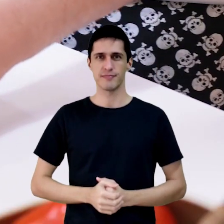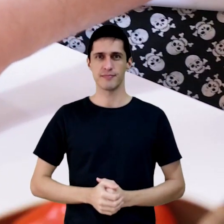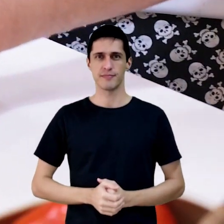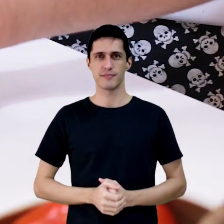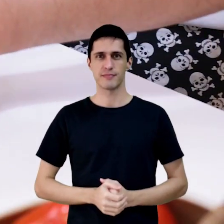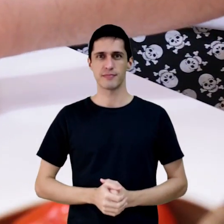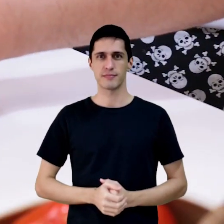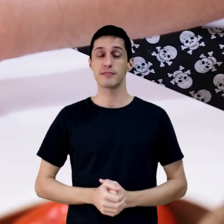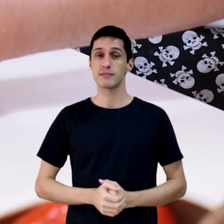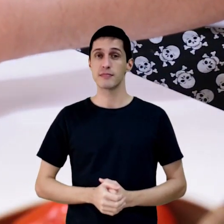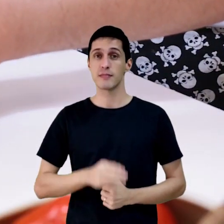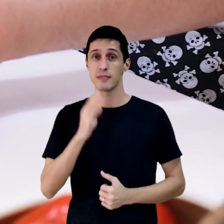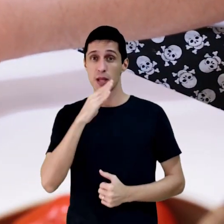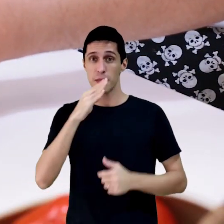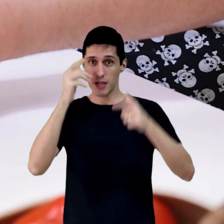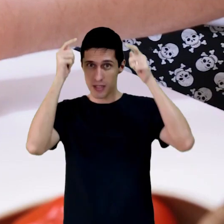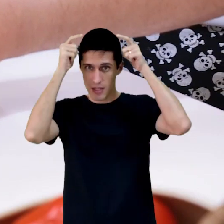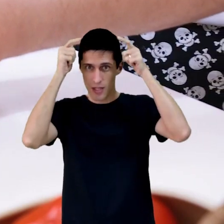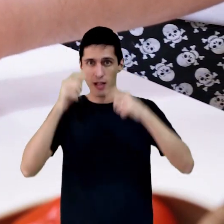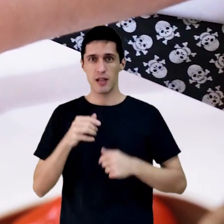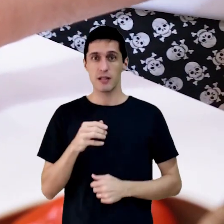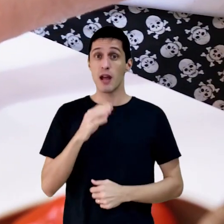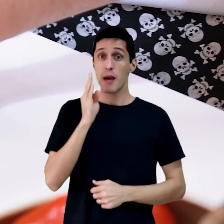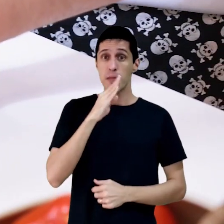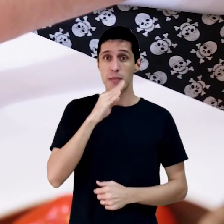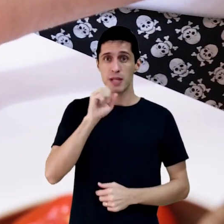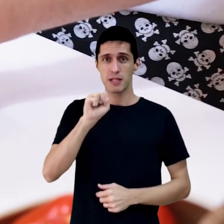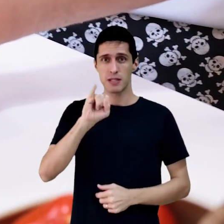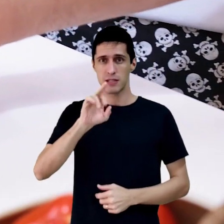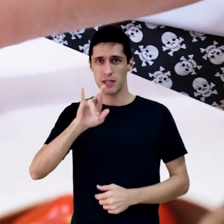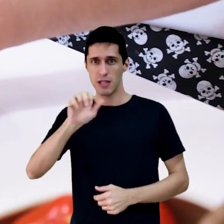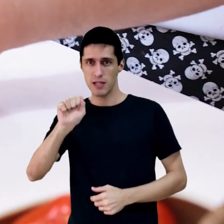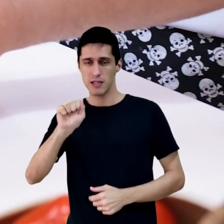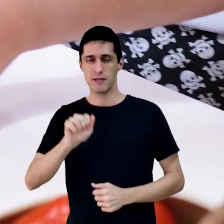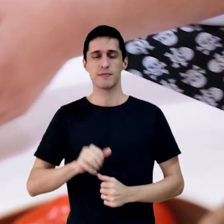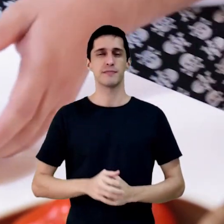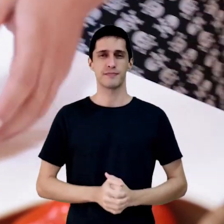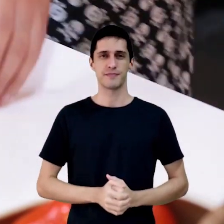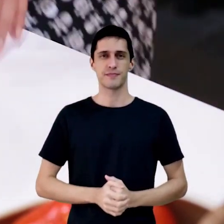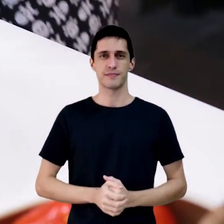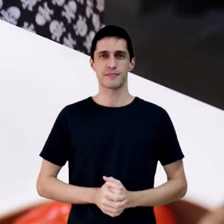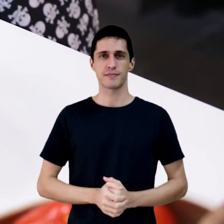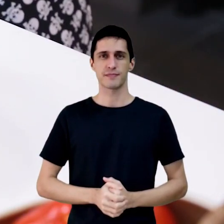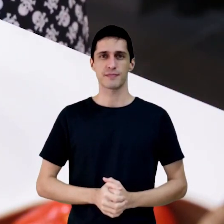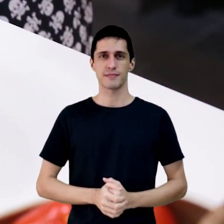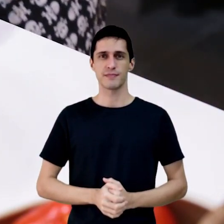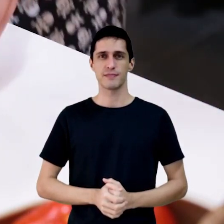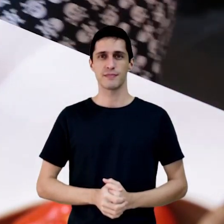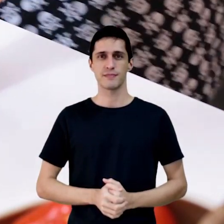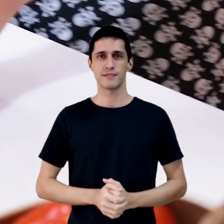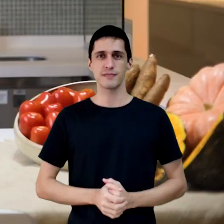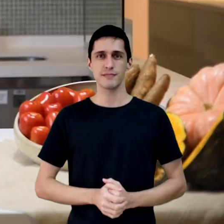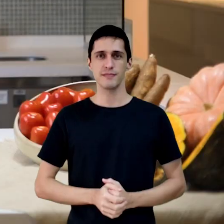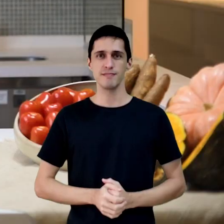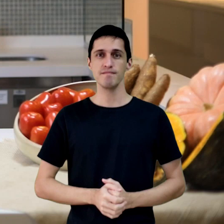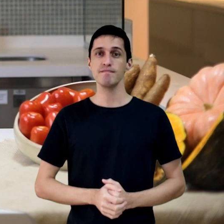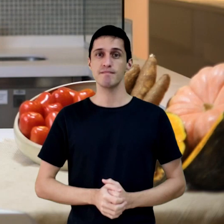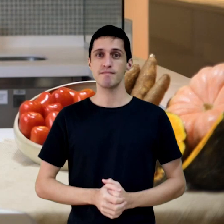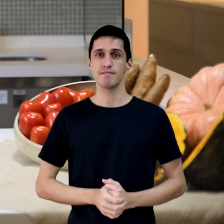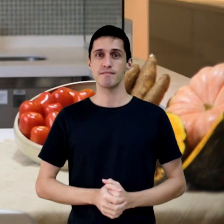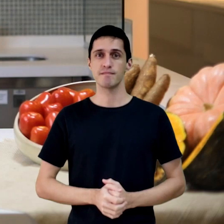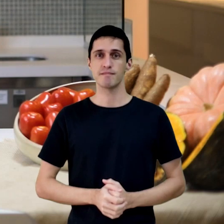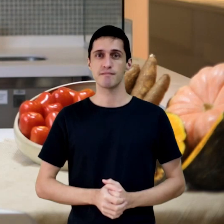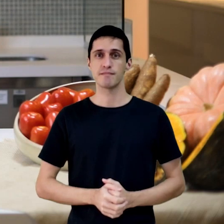pimenta do reino. A pimenta síria. Então aqui,